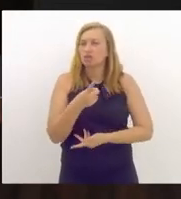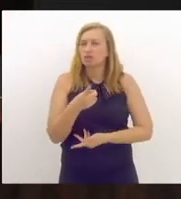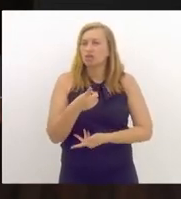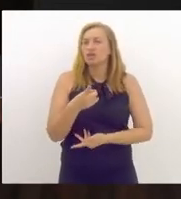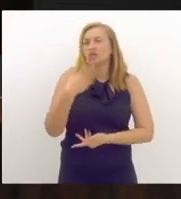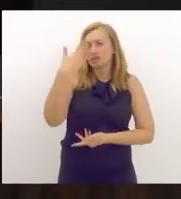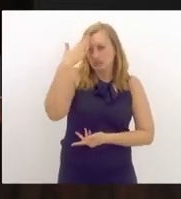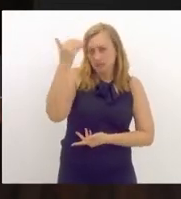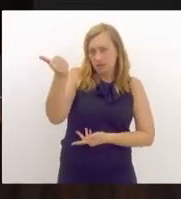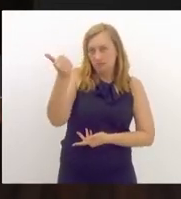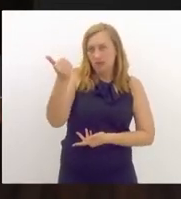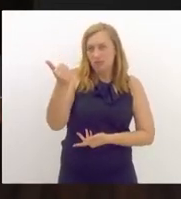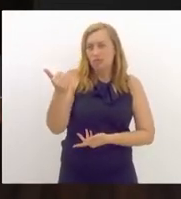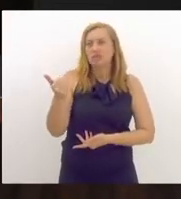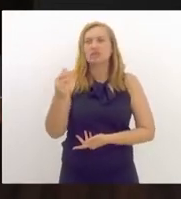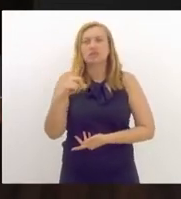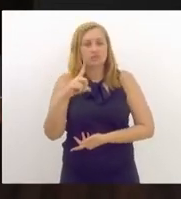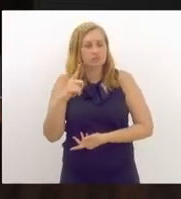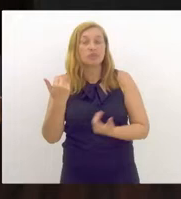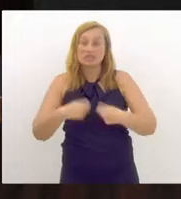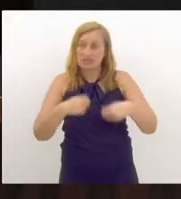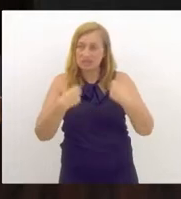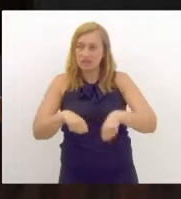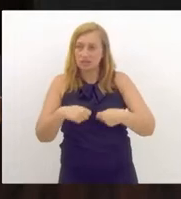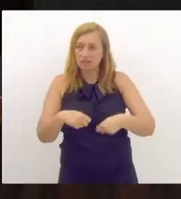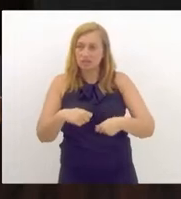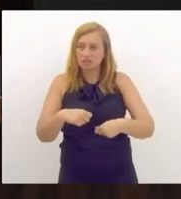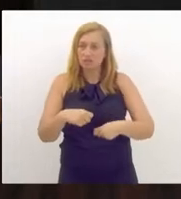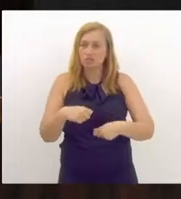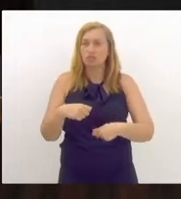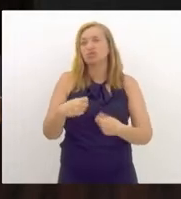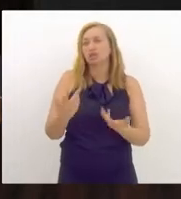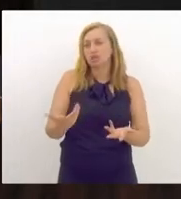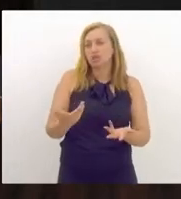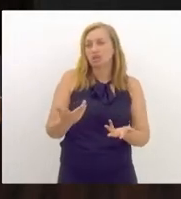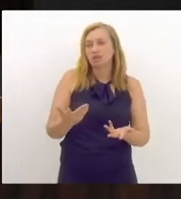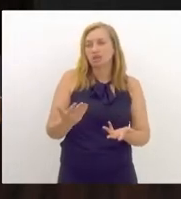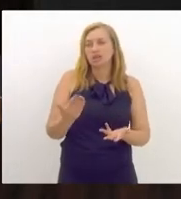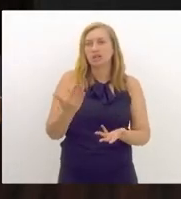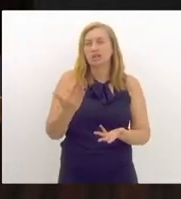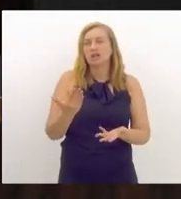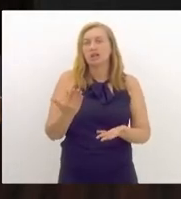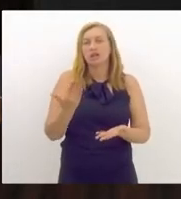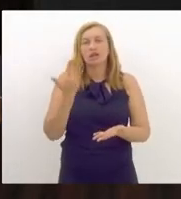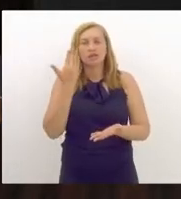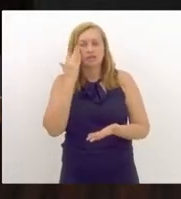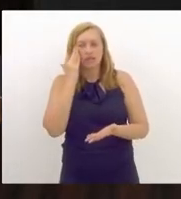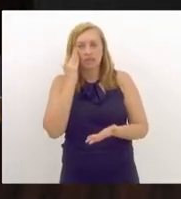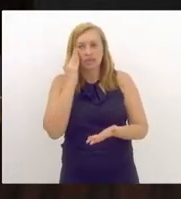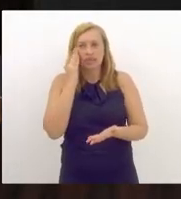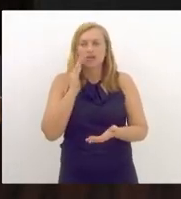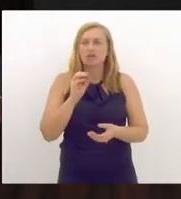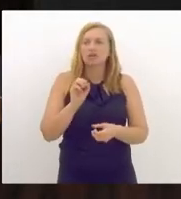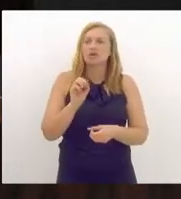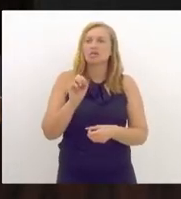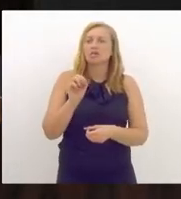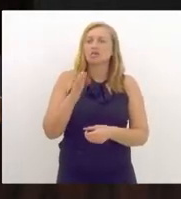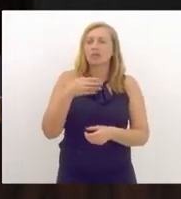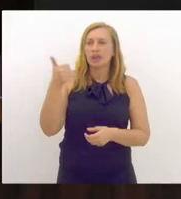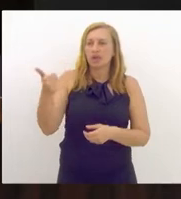sabedoras né de teremos que conviver com o vírus da covid-19 possamos ter